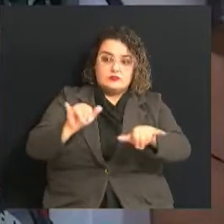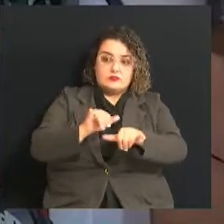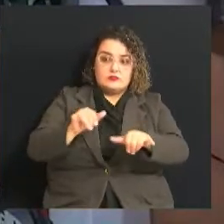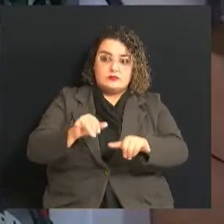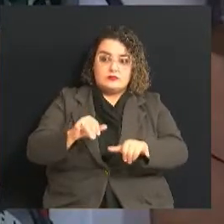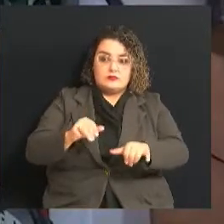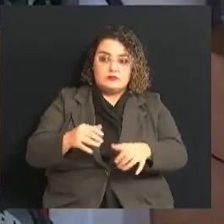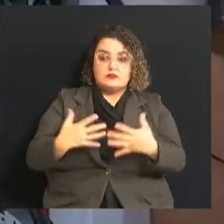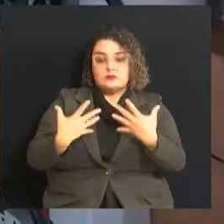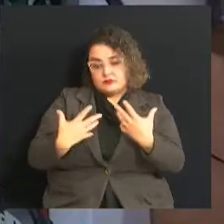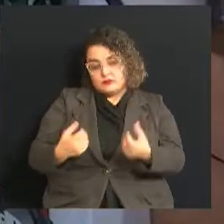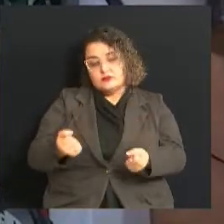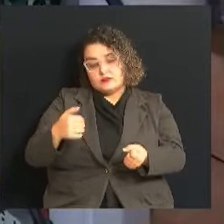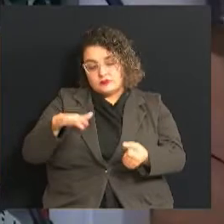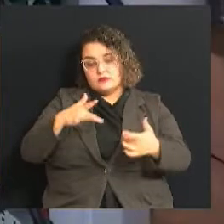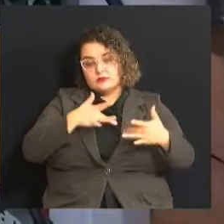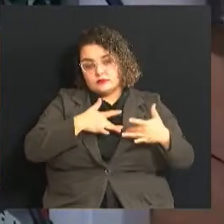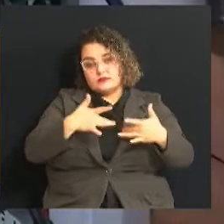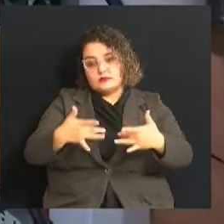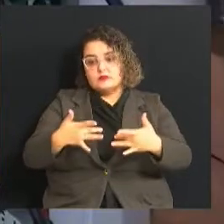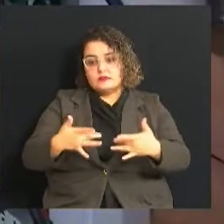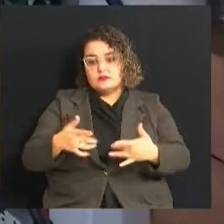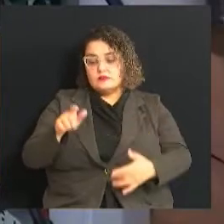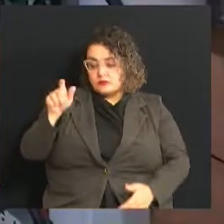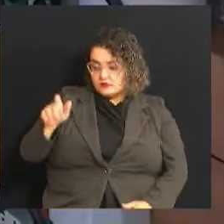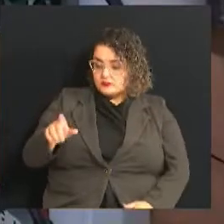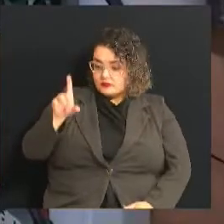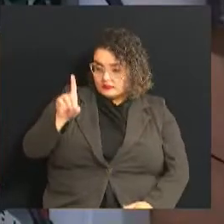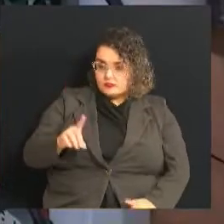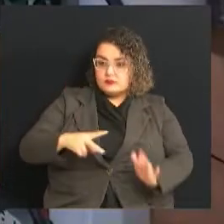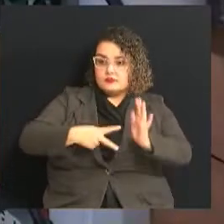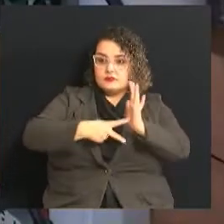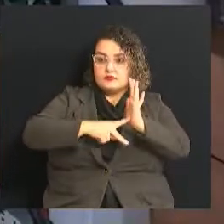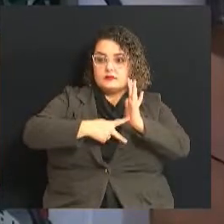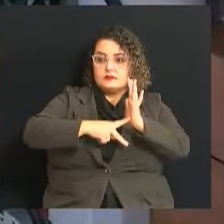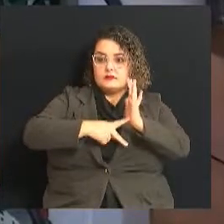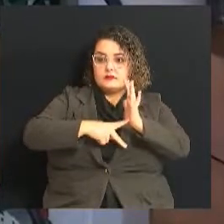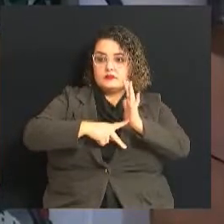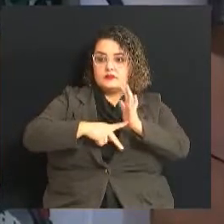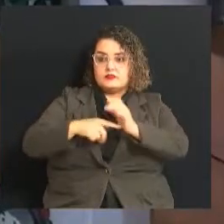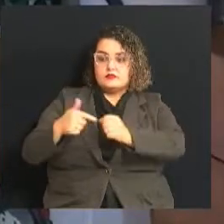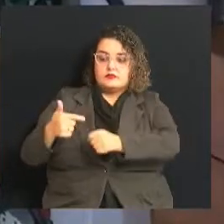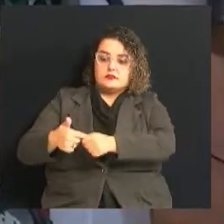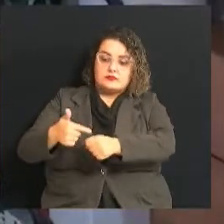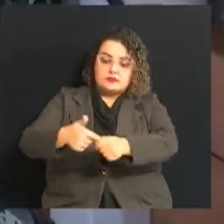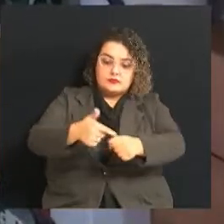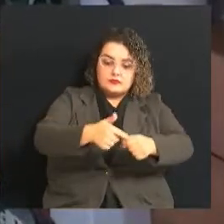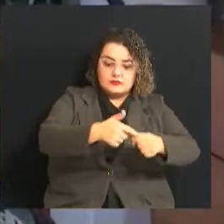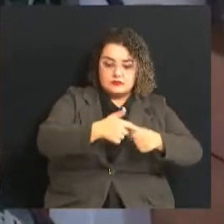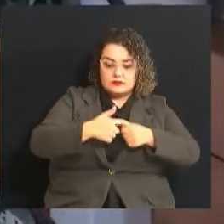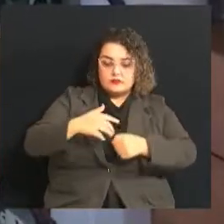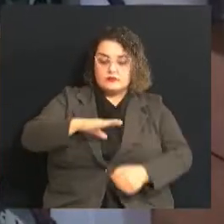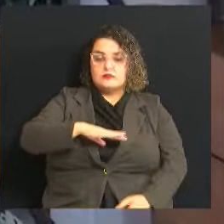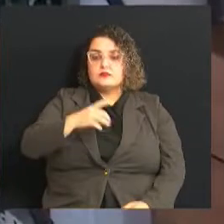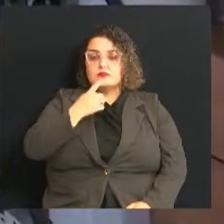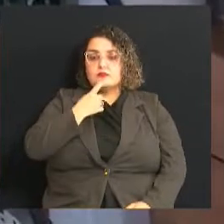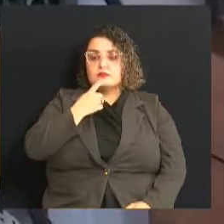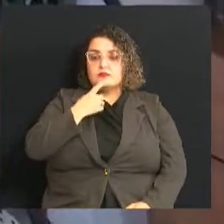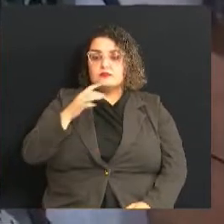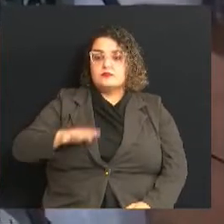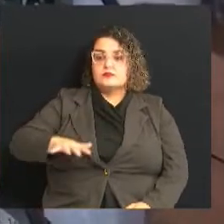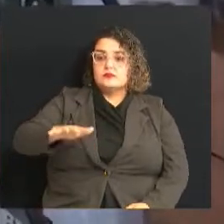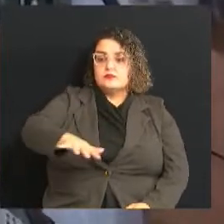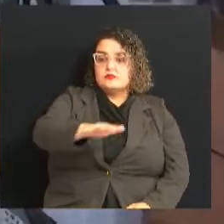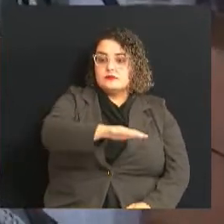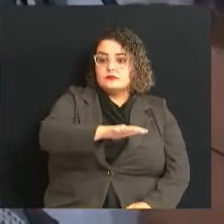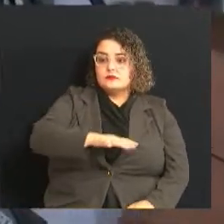certeza. Bom, você que é diretor, não é, do Sindicato dos Postos de Combustíveis de Campinas e região,